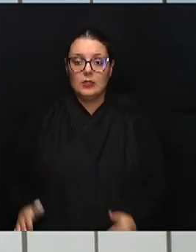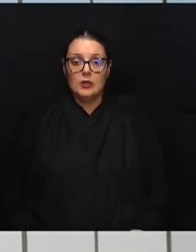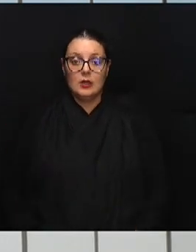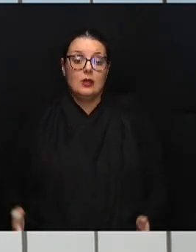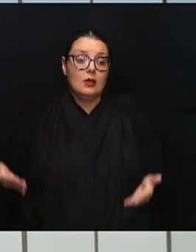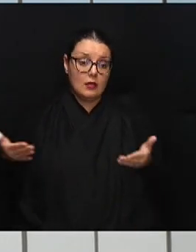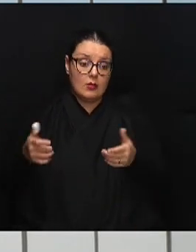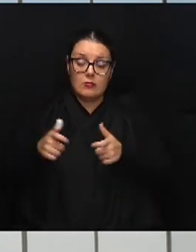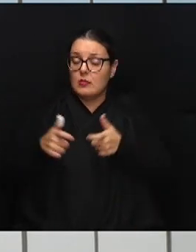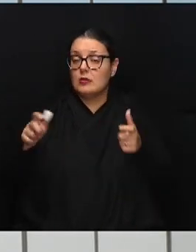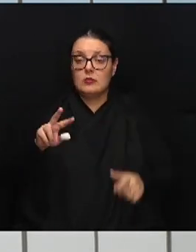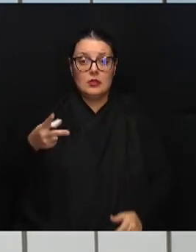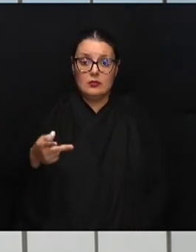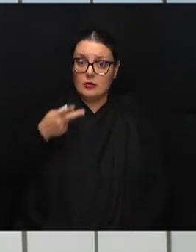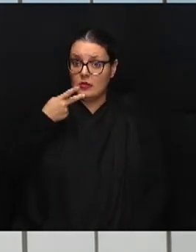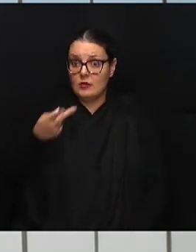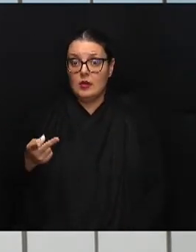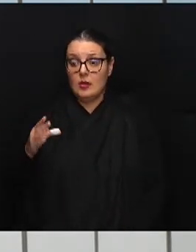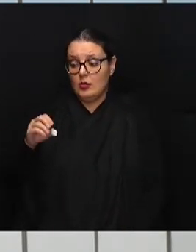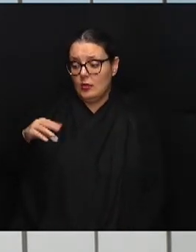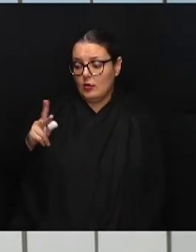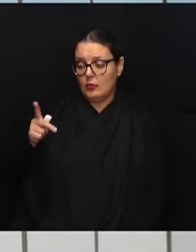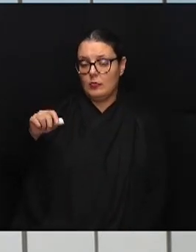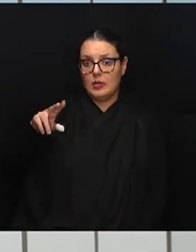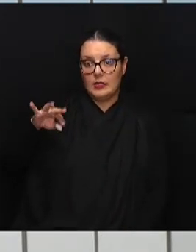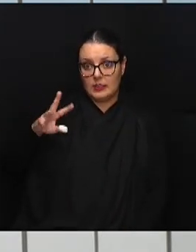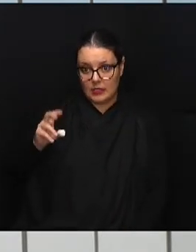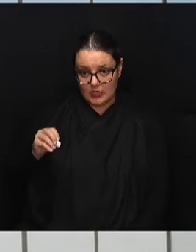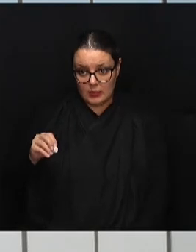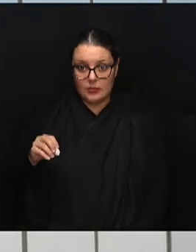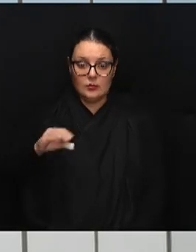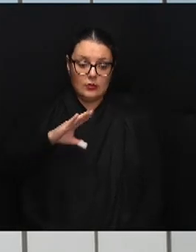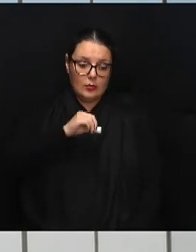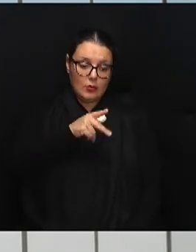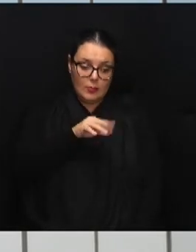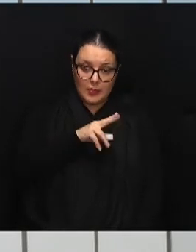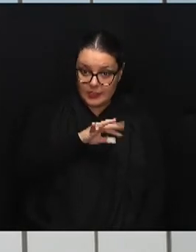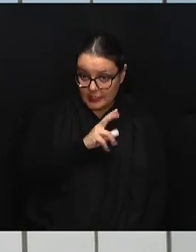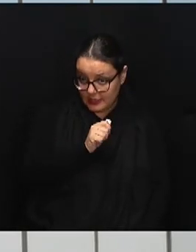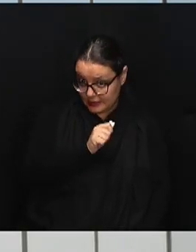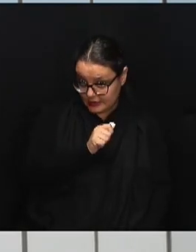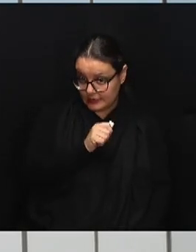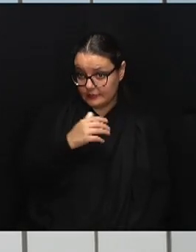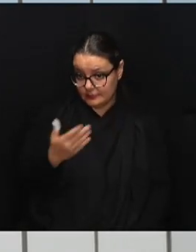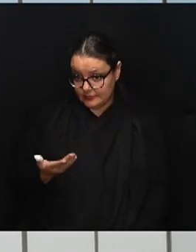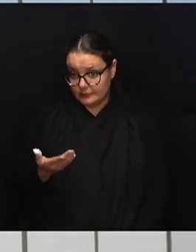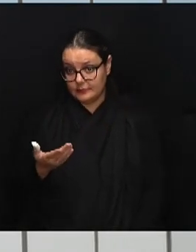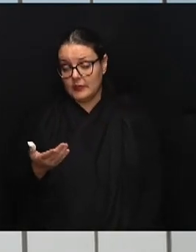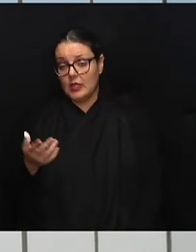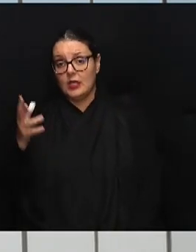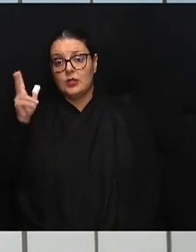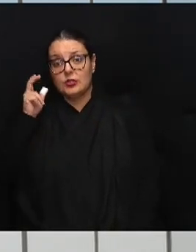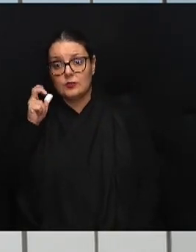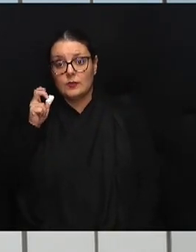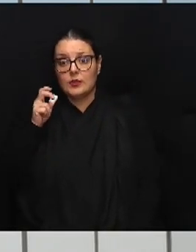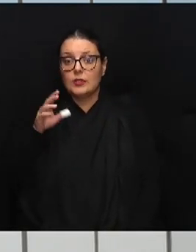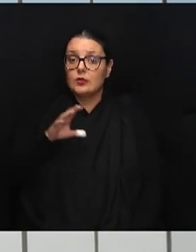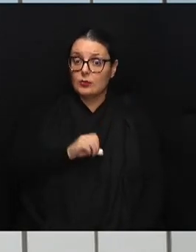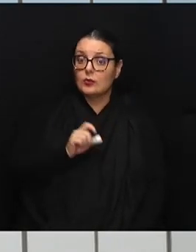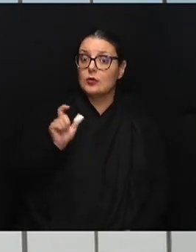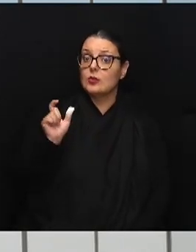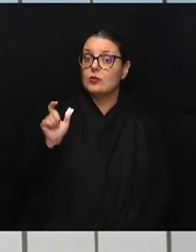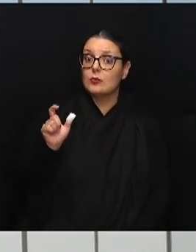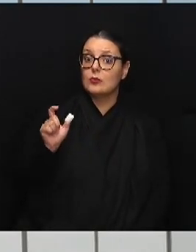maioria das vezes fala companheiro ou companheira, né, que é muito comum. E eu tenho ouvido mais recentemente, eu gosto muito da